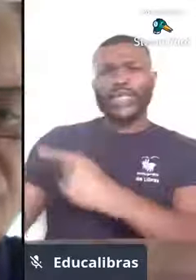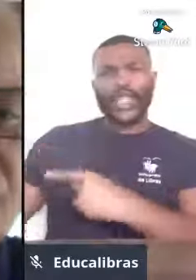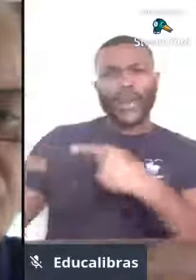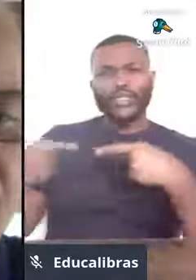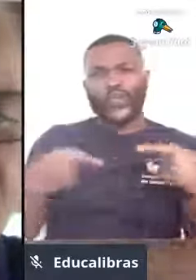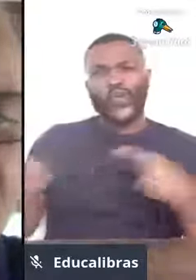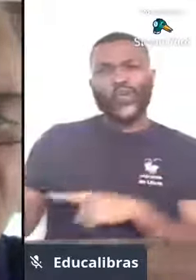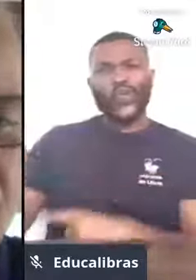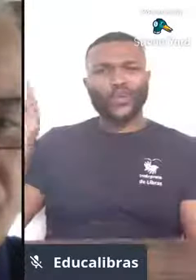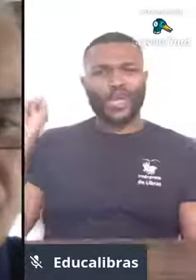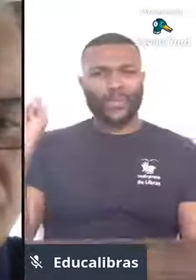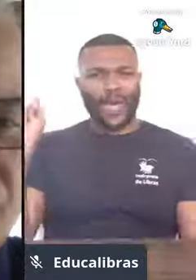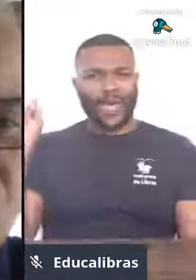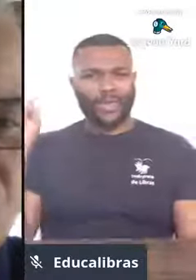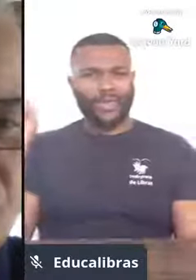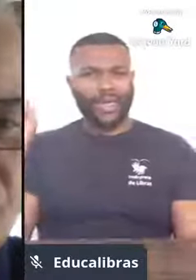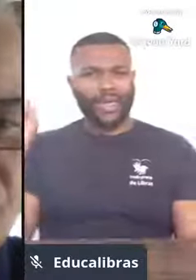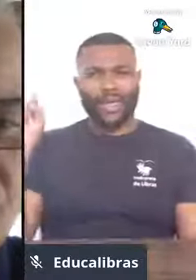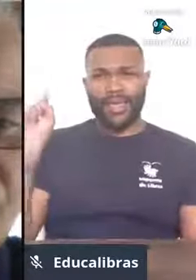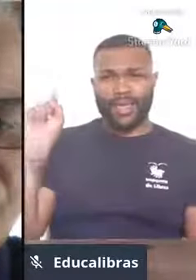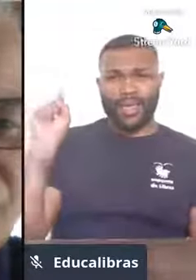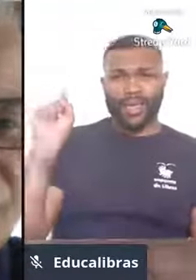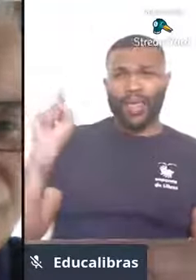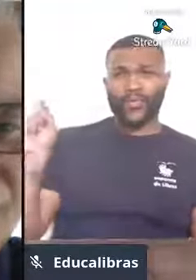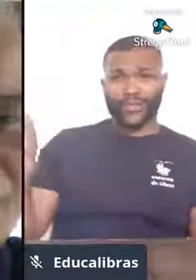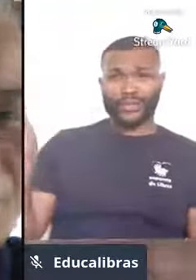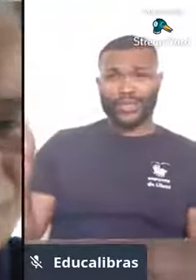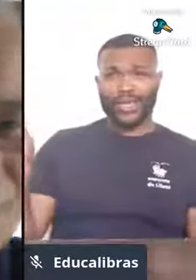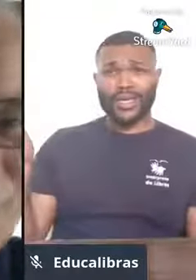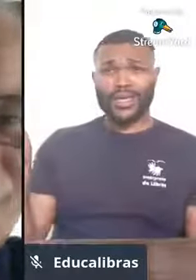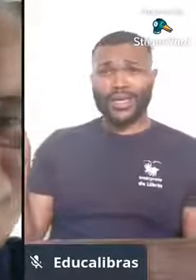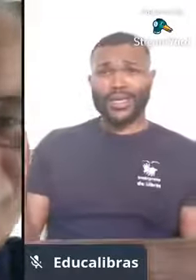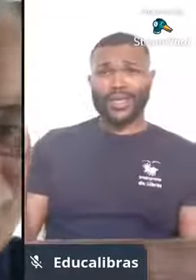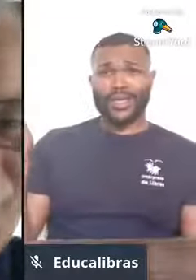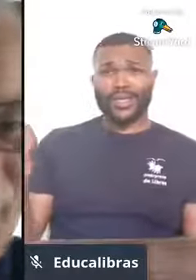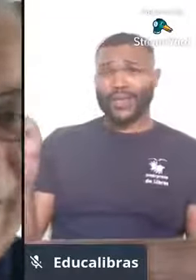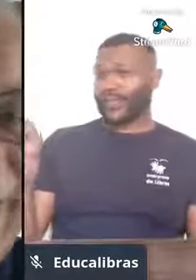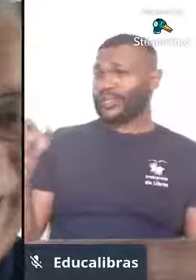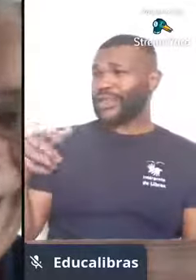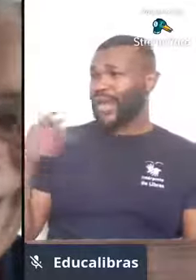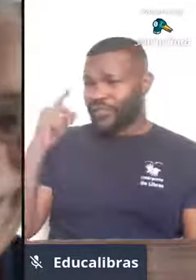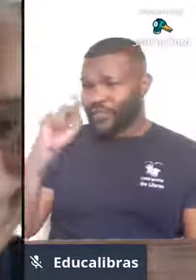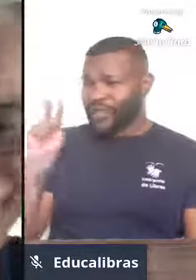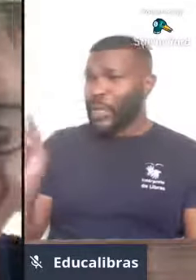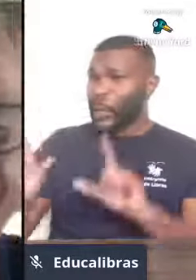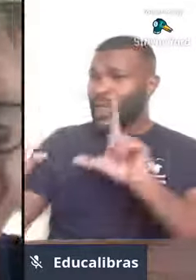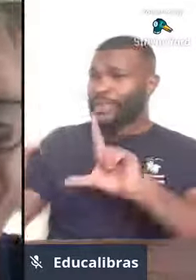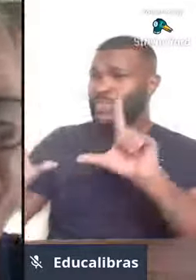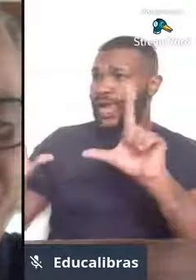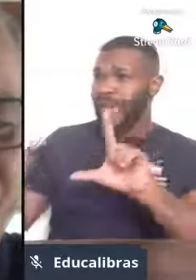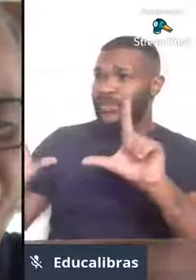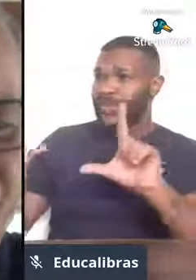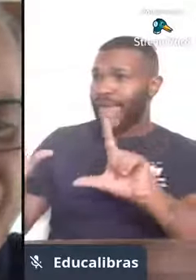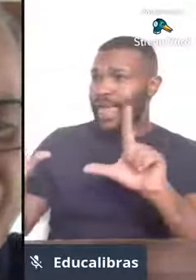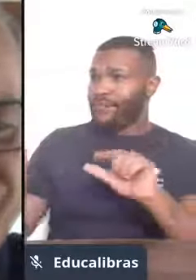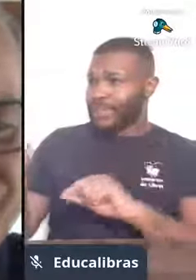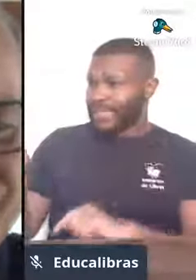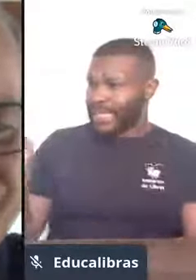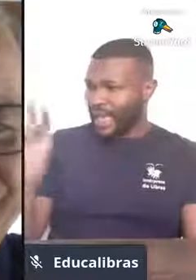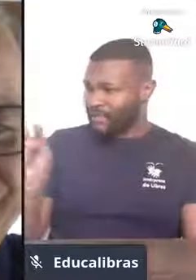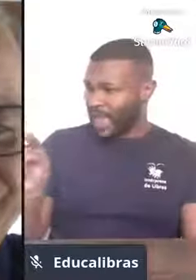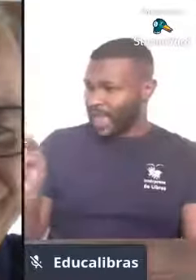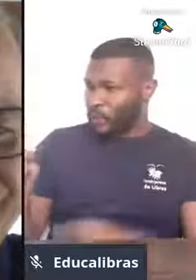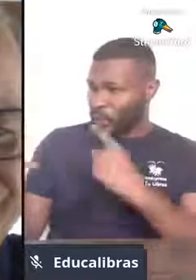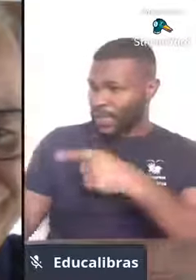Você pirou com essa, de escutar, você estava escutando, viu no